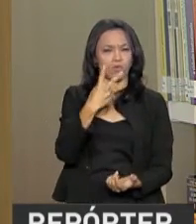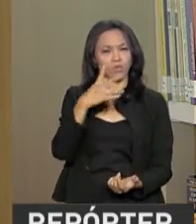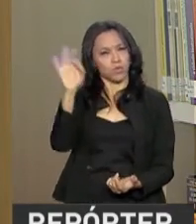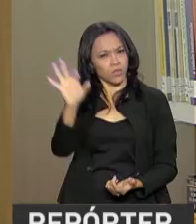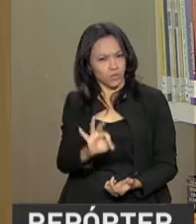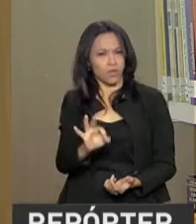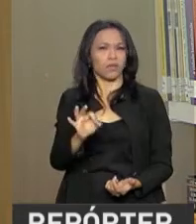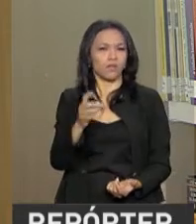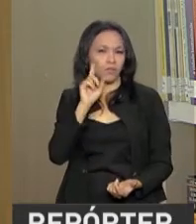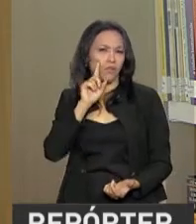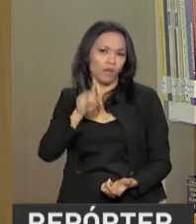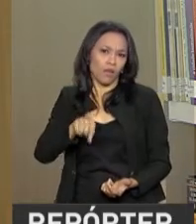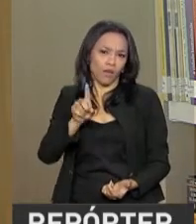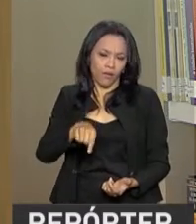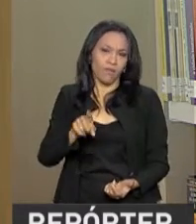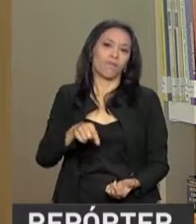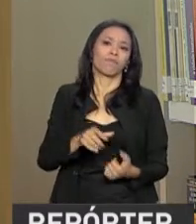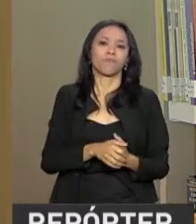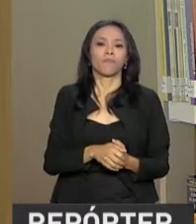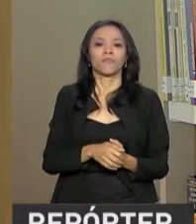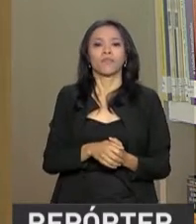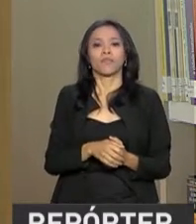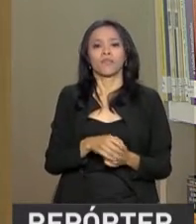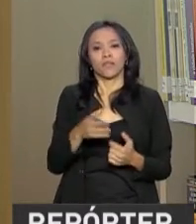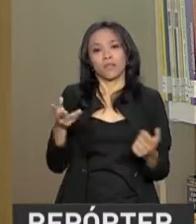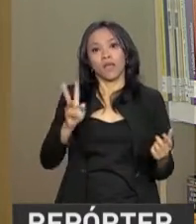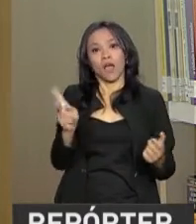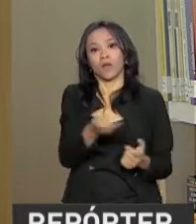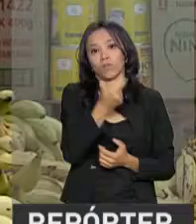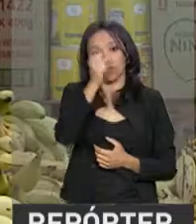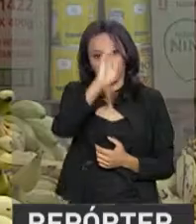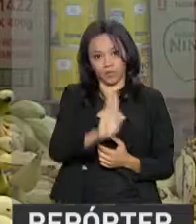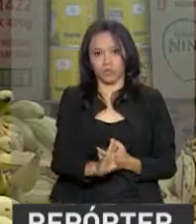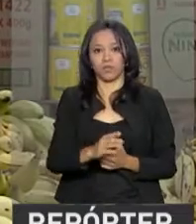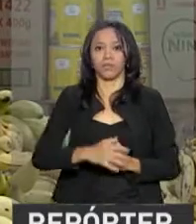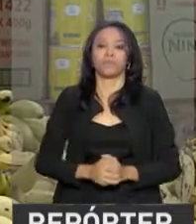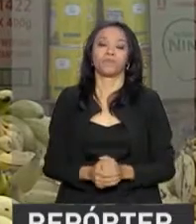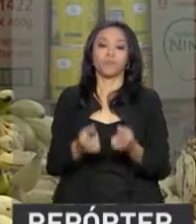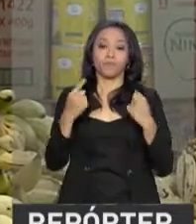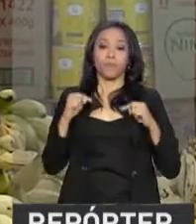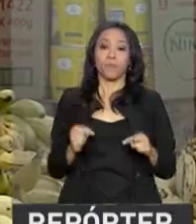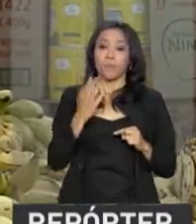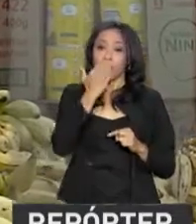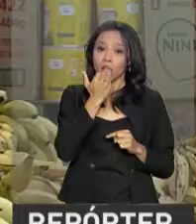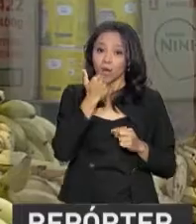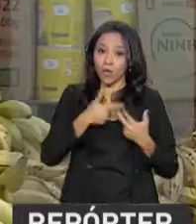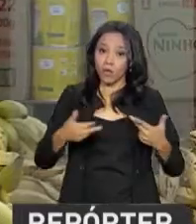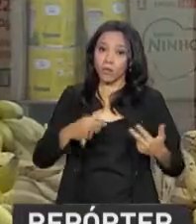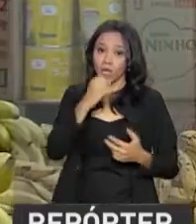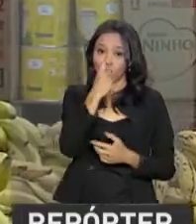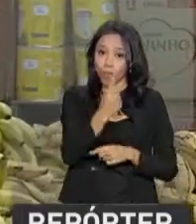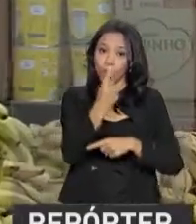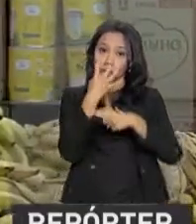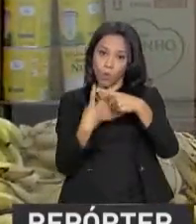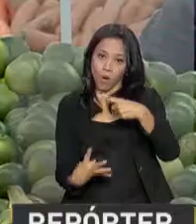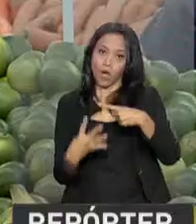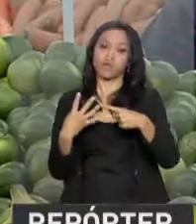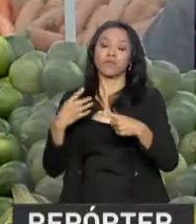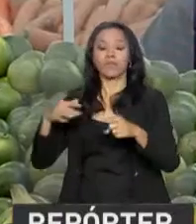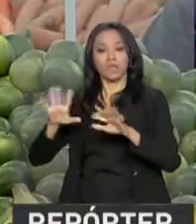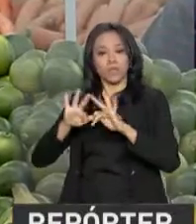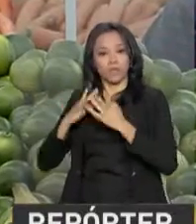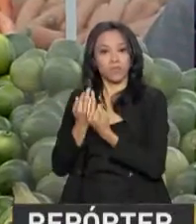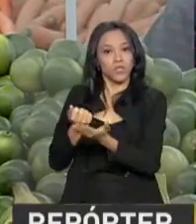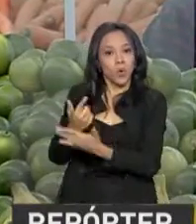2% anualizado, que é o caso da situação atual da inflação brasileira. Os alimentos, que representam 1/4 do consumo das